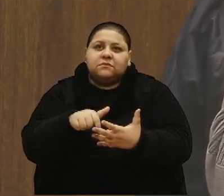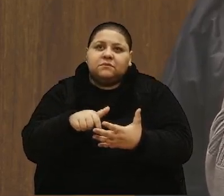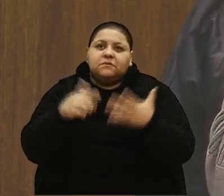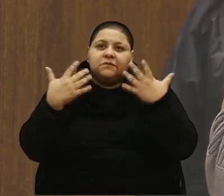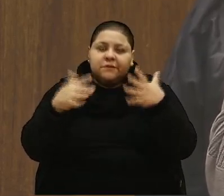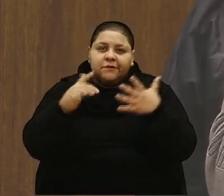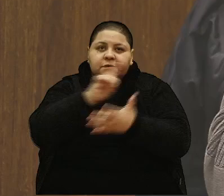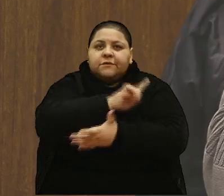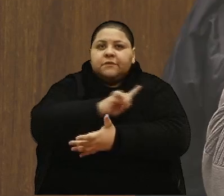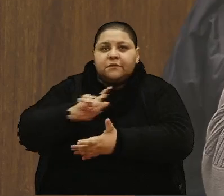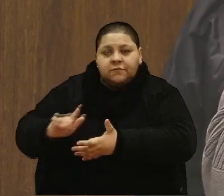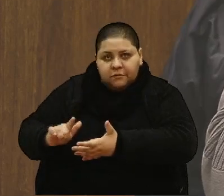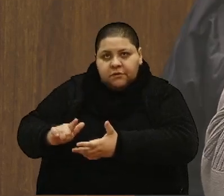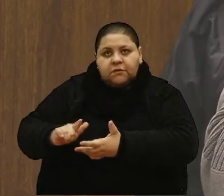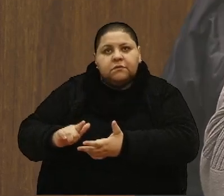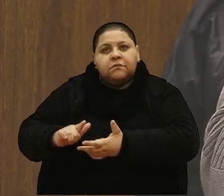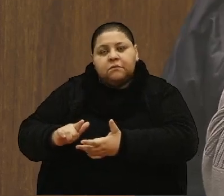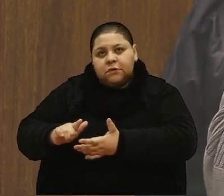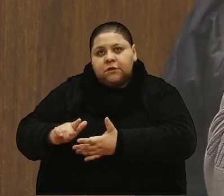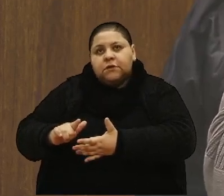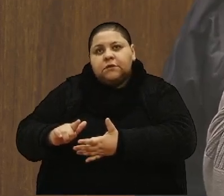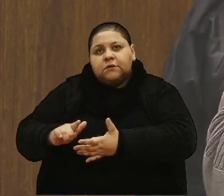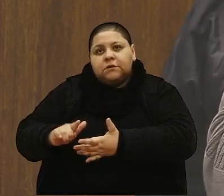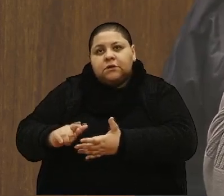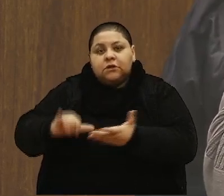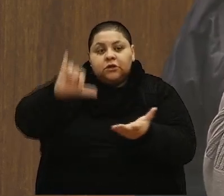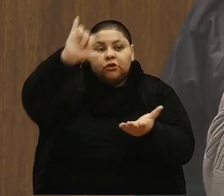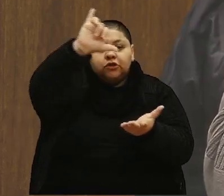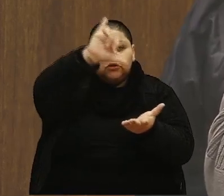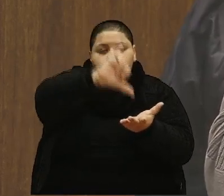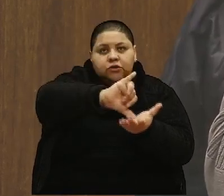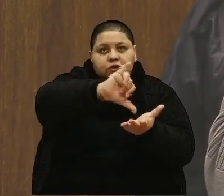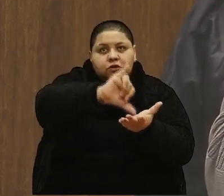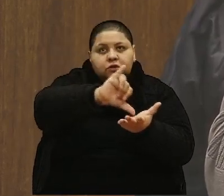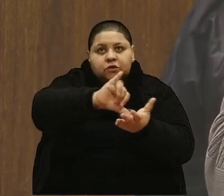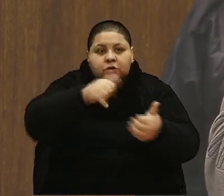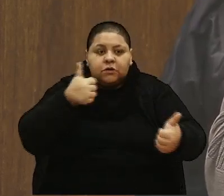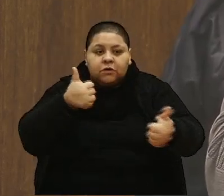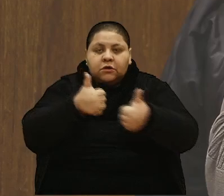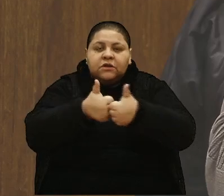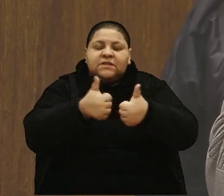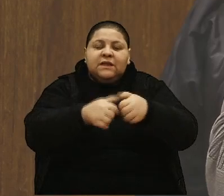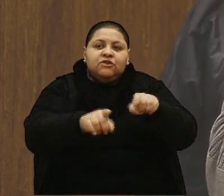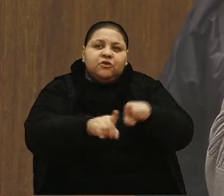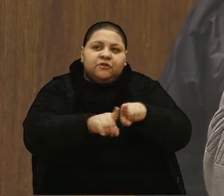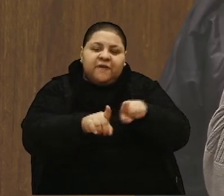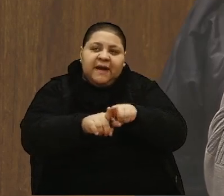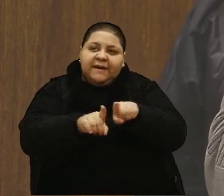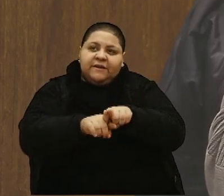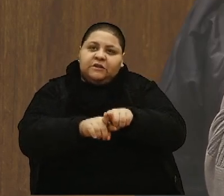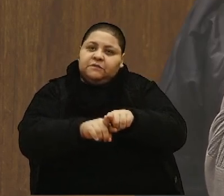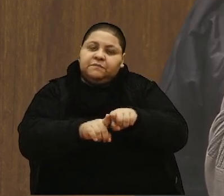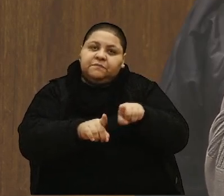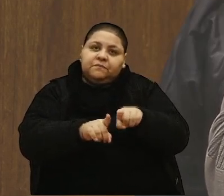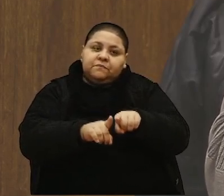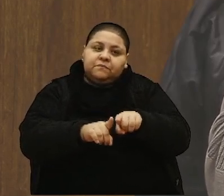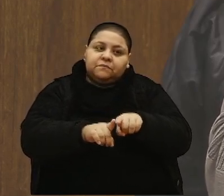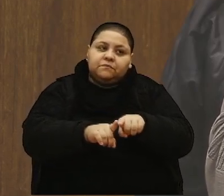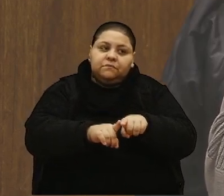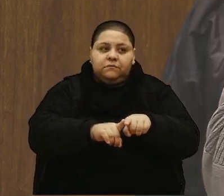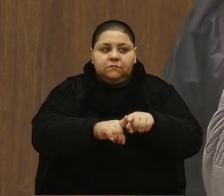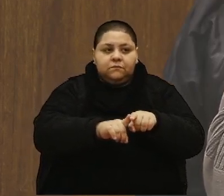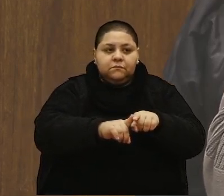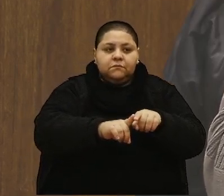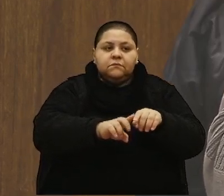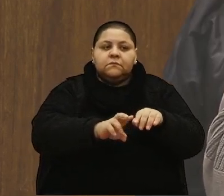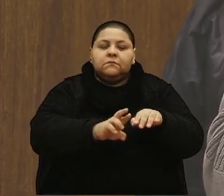parabenizar o governo por ter centralizado próximo à rodoviária, próximo à área central. Isso é importante que as